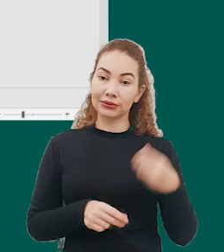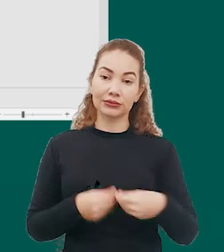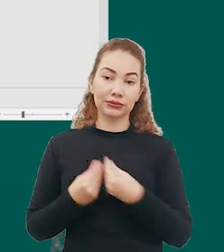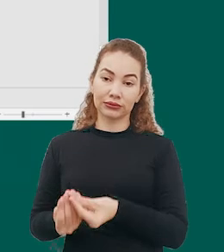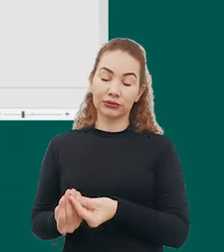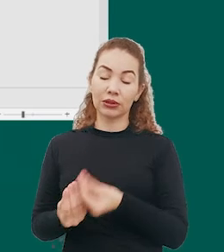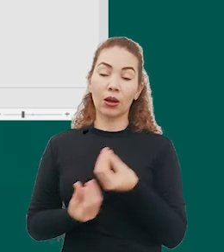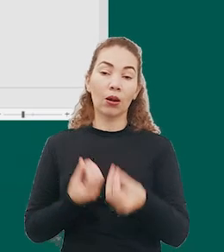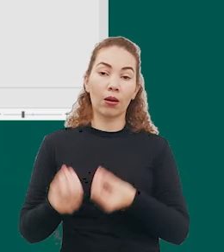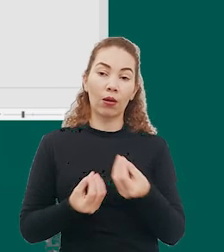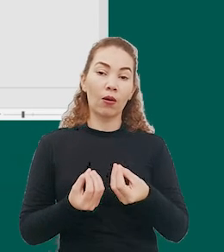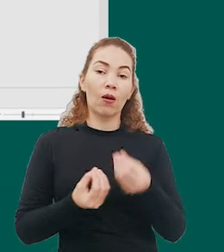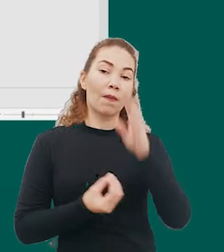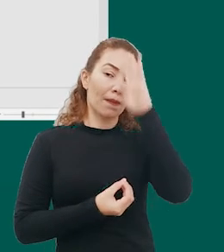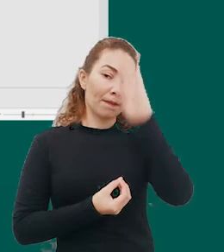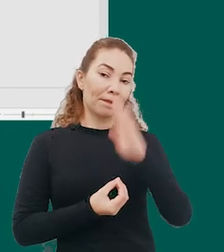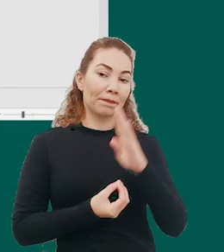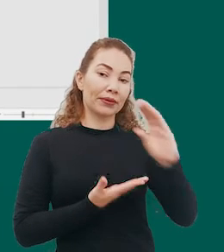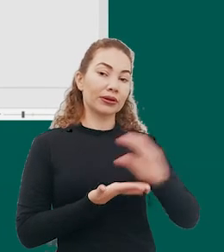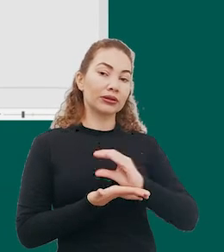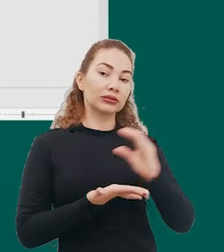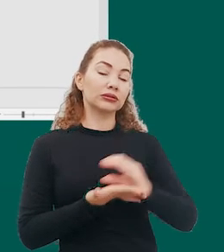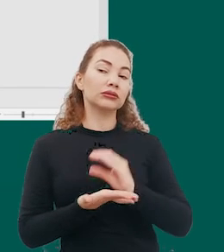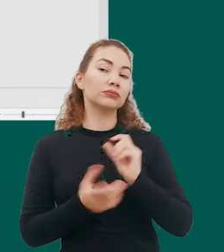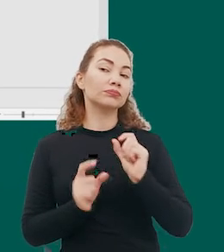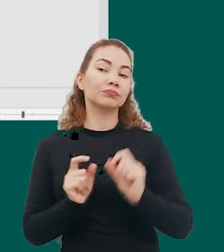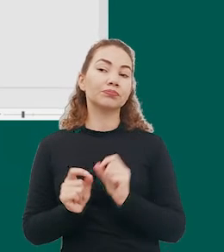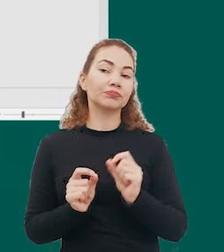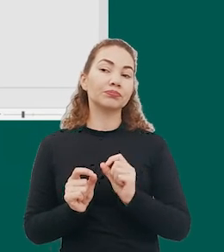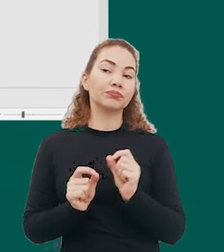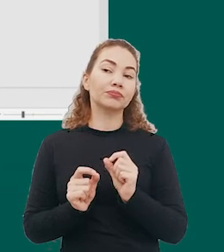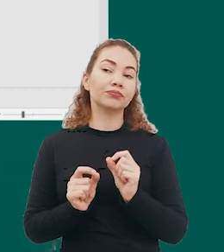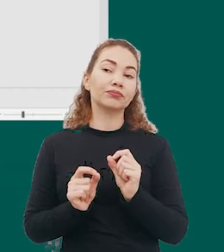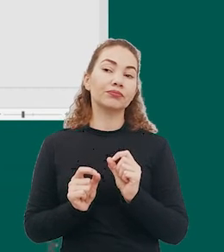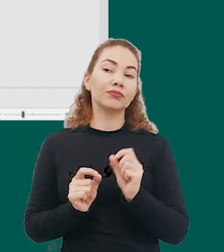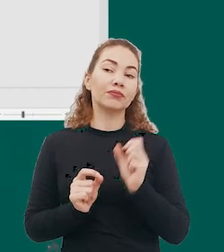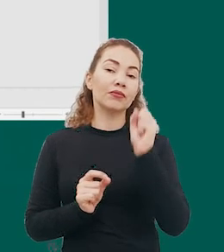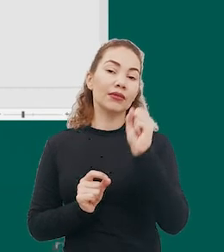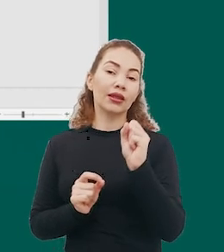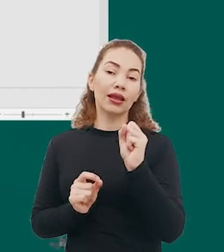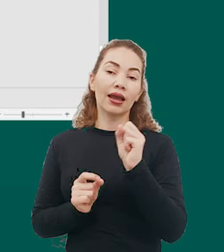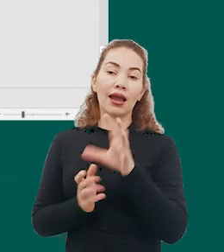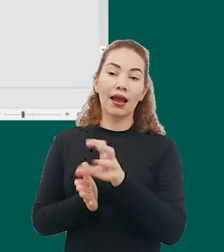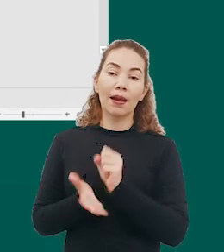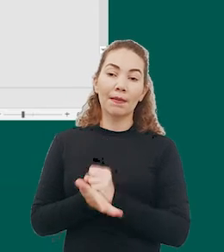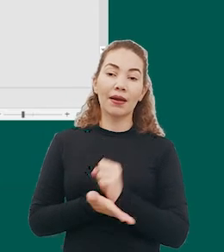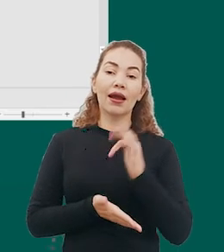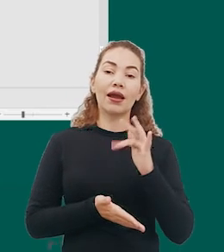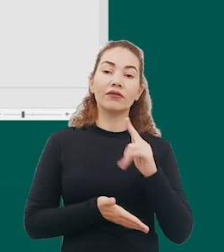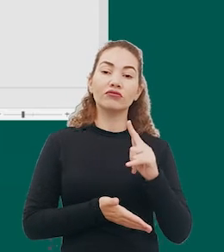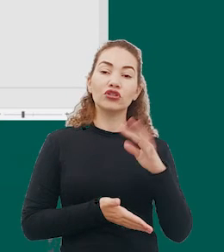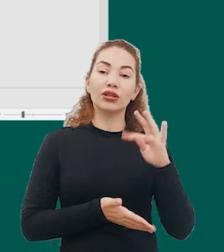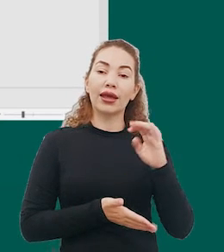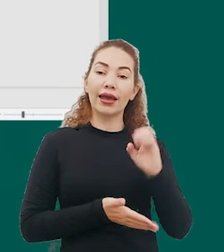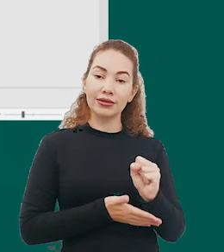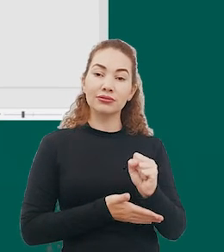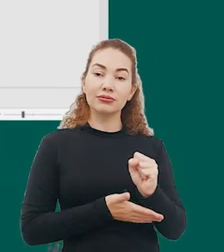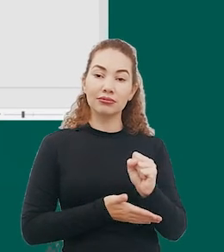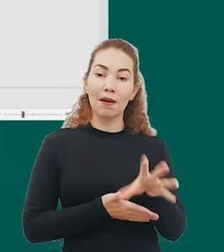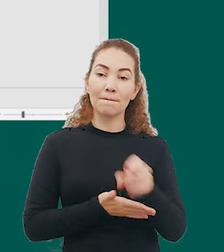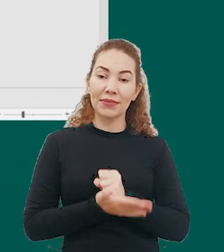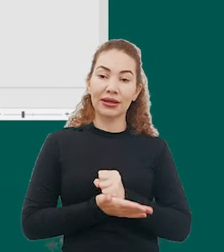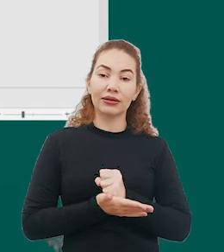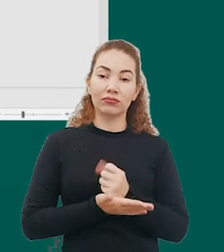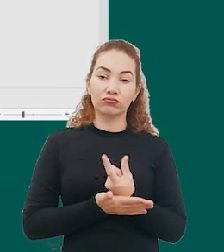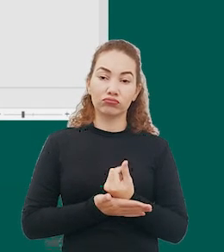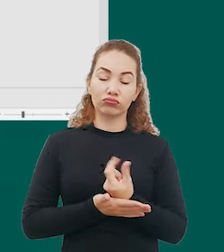Como rendimentos isentos, vamos uma suposição. Saque de FGTS. Neste